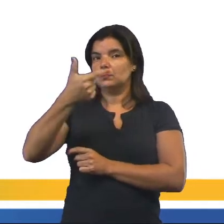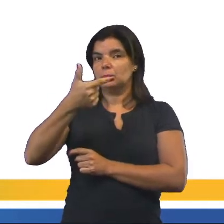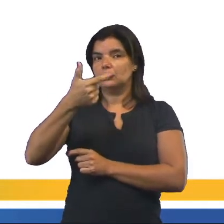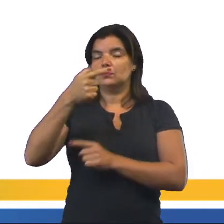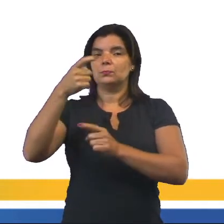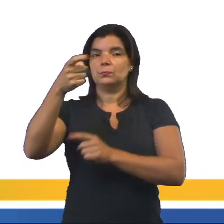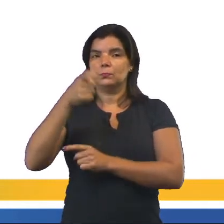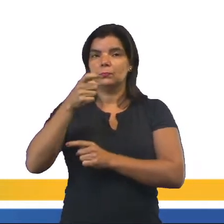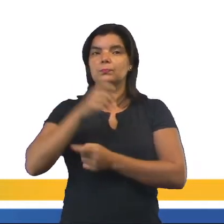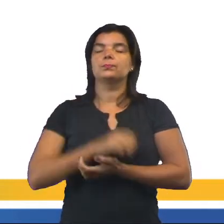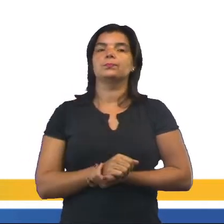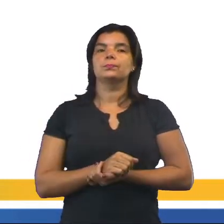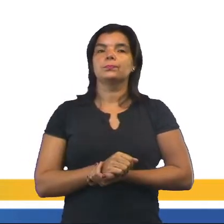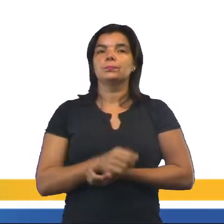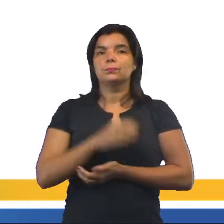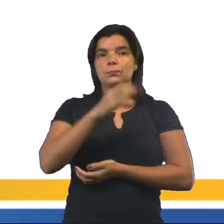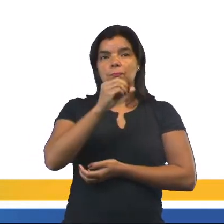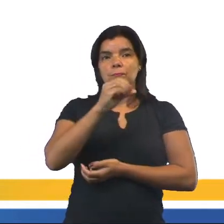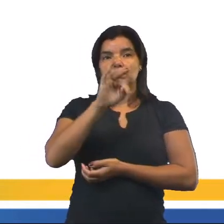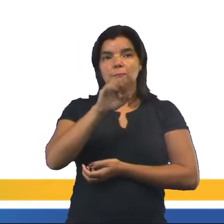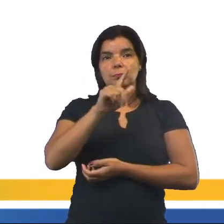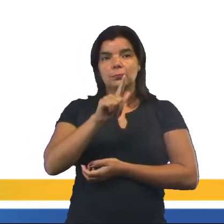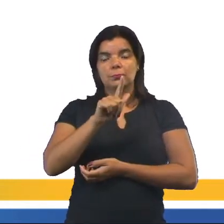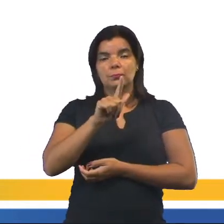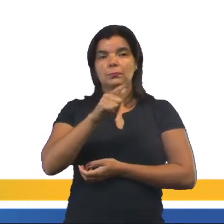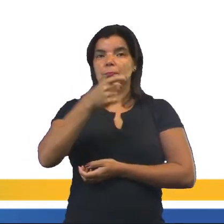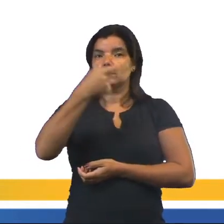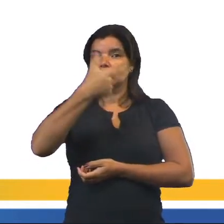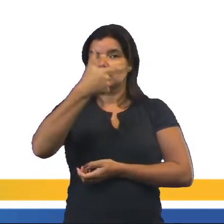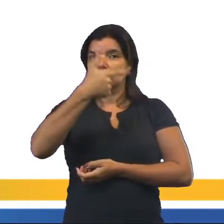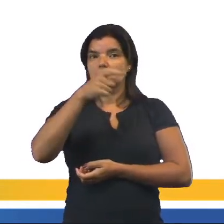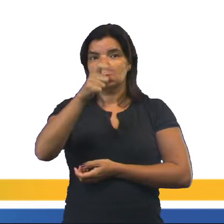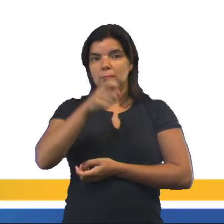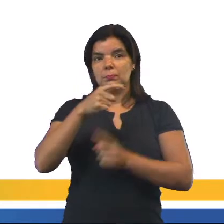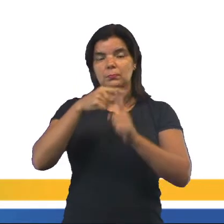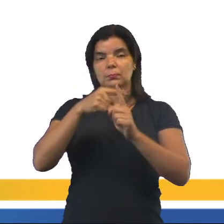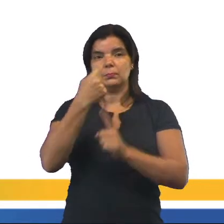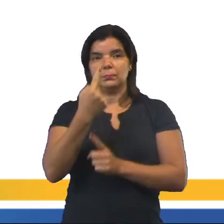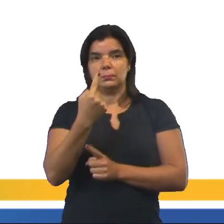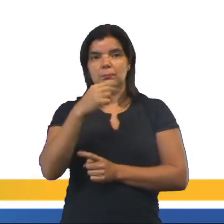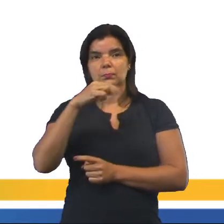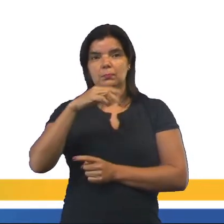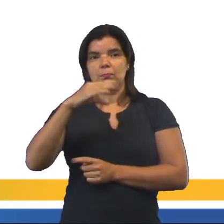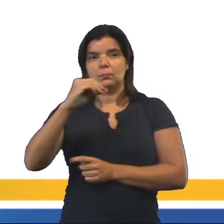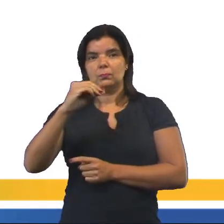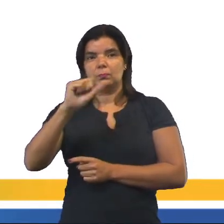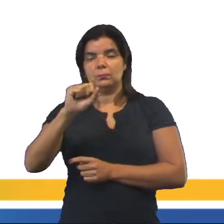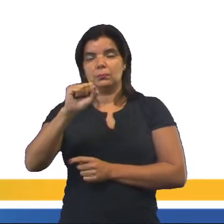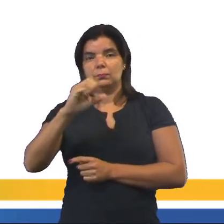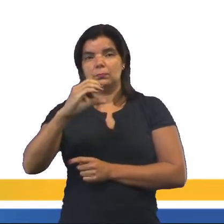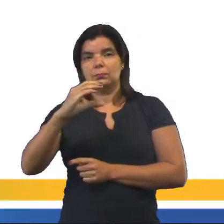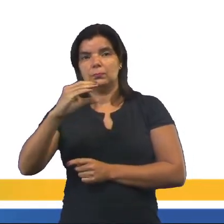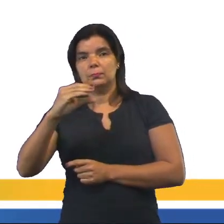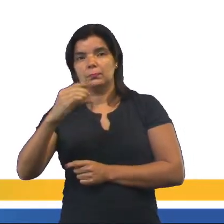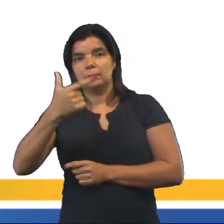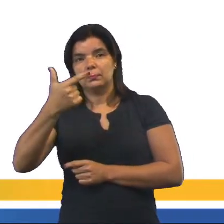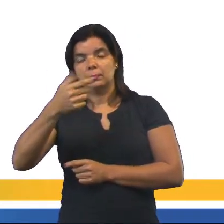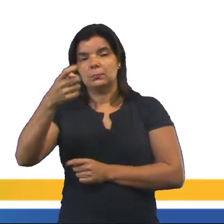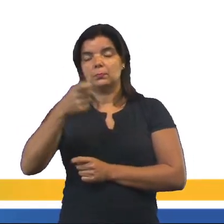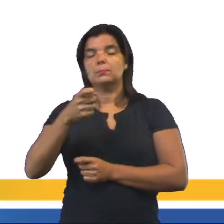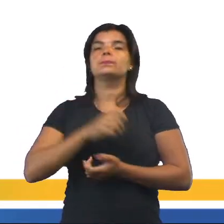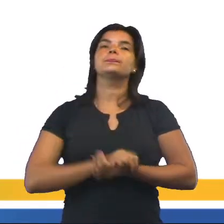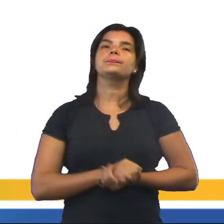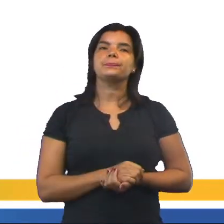quadrado de x. E a cotangente ao quadrado, x mais 1 é igual a consequente ao